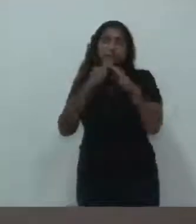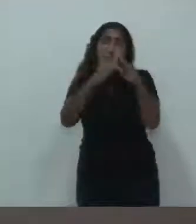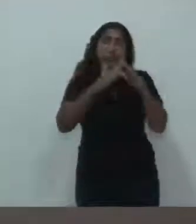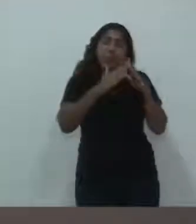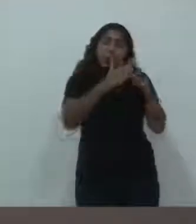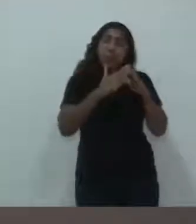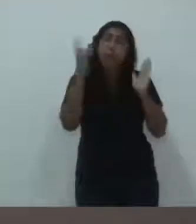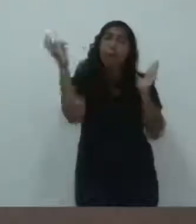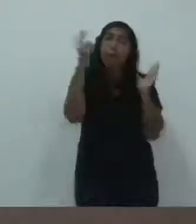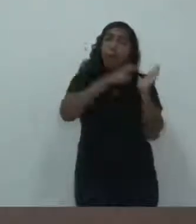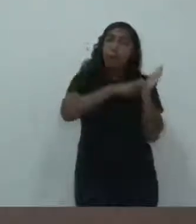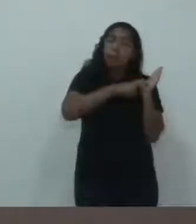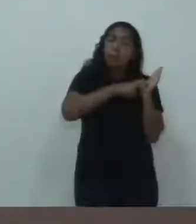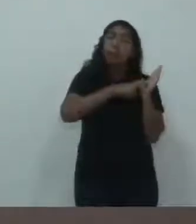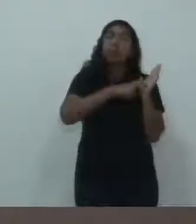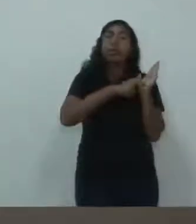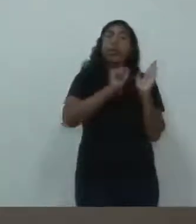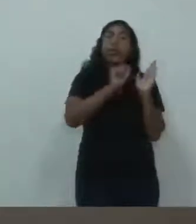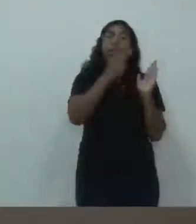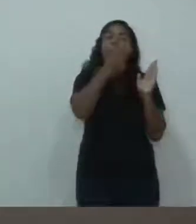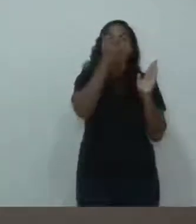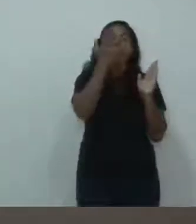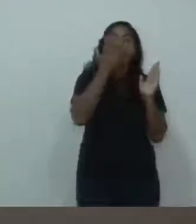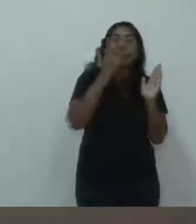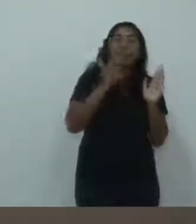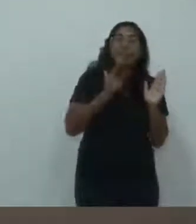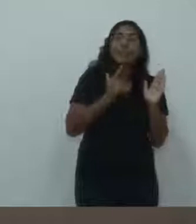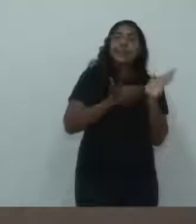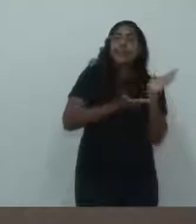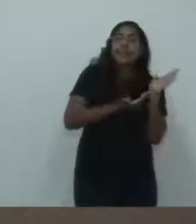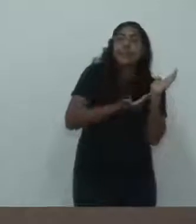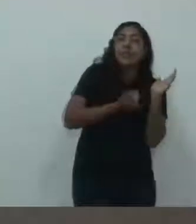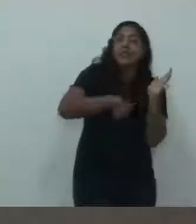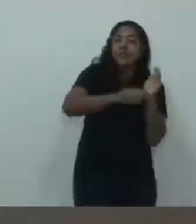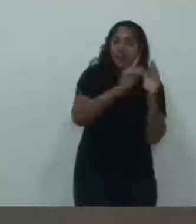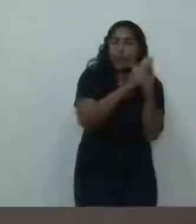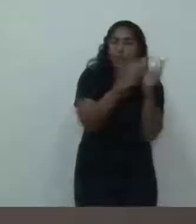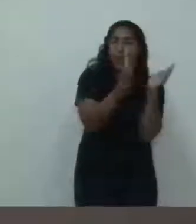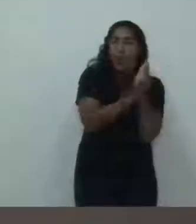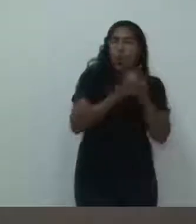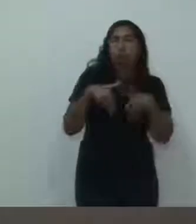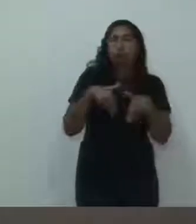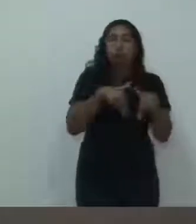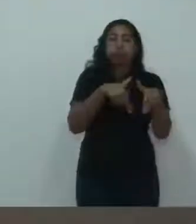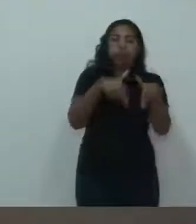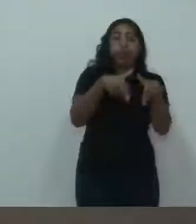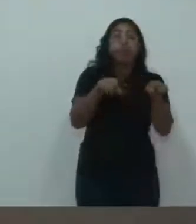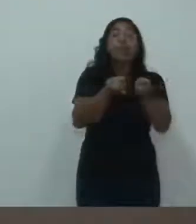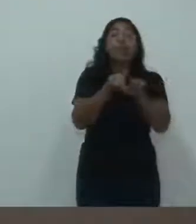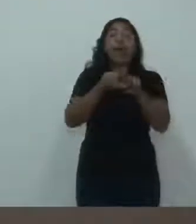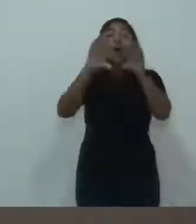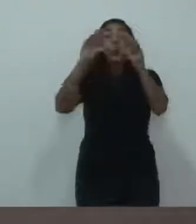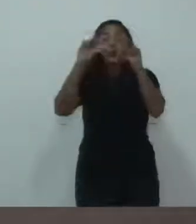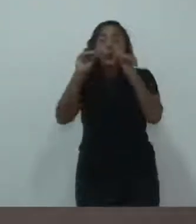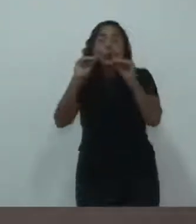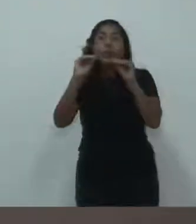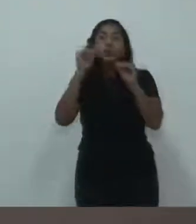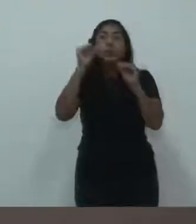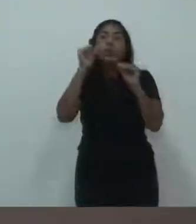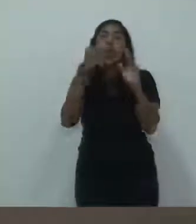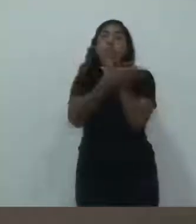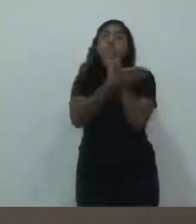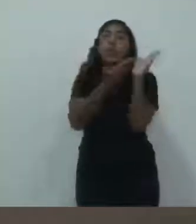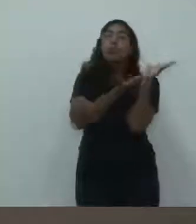Principalmente de manhã, quando algumas crianças e adolescentes vão para a escola. À noite, quando algumas jovens vão